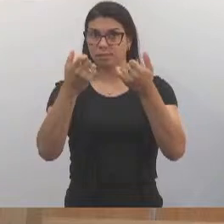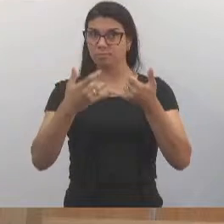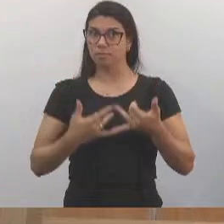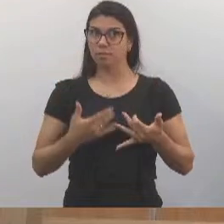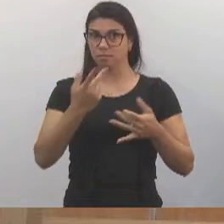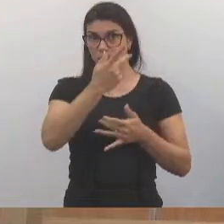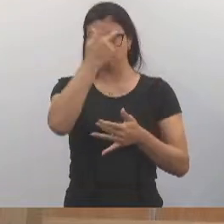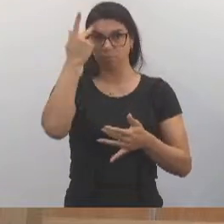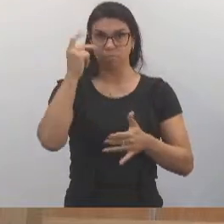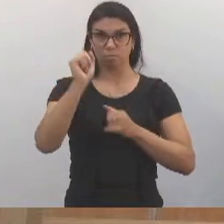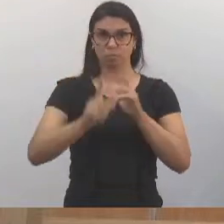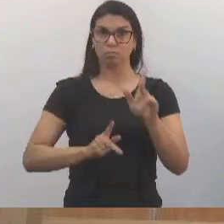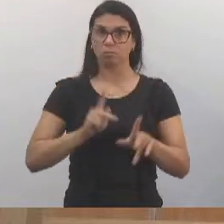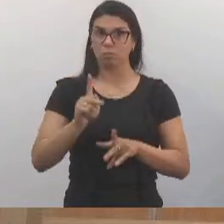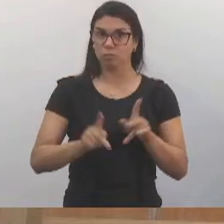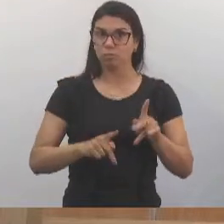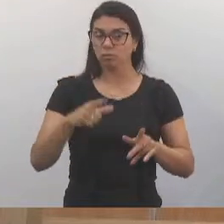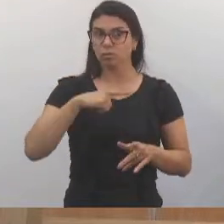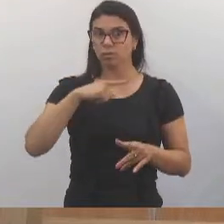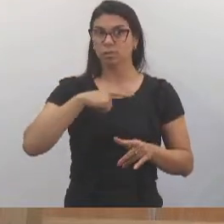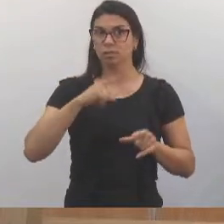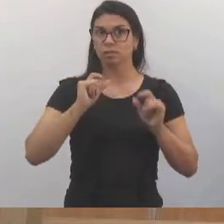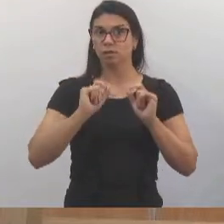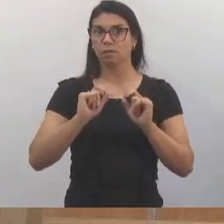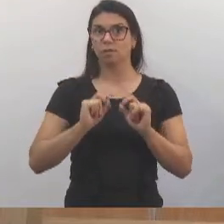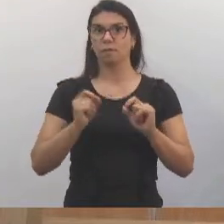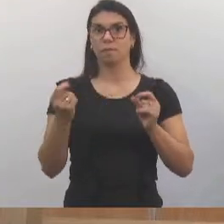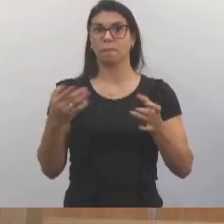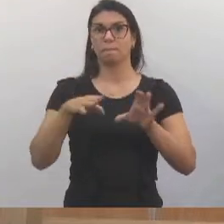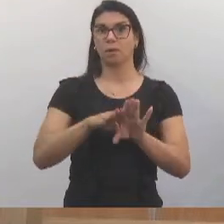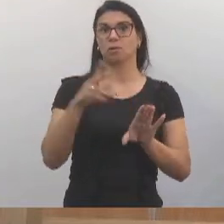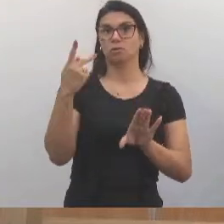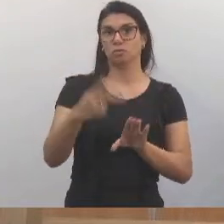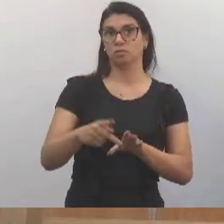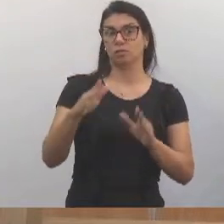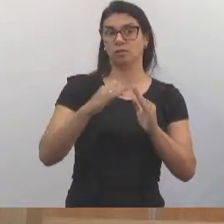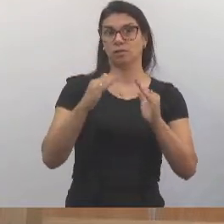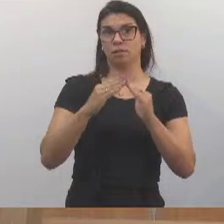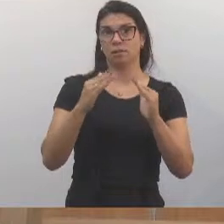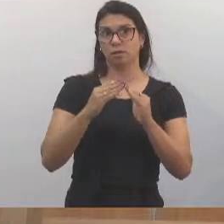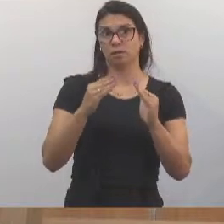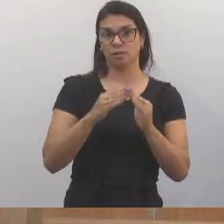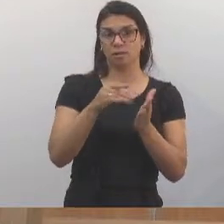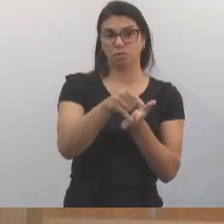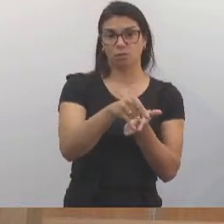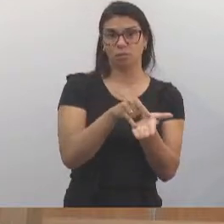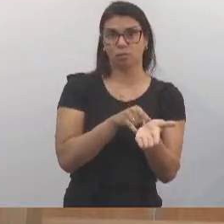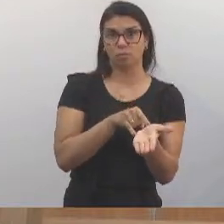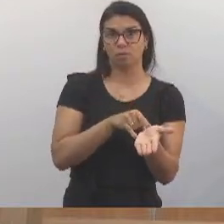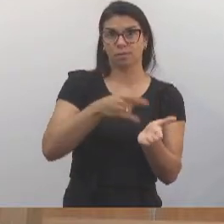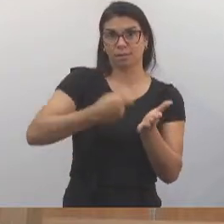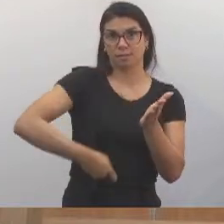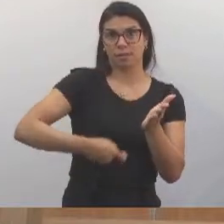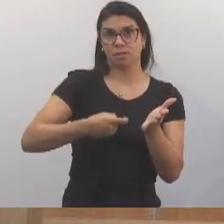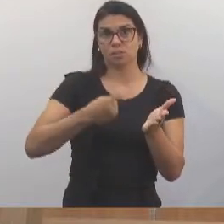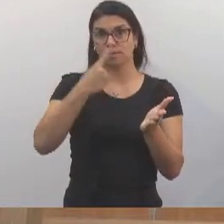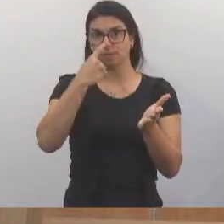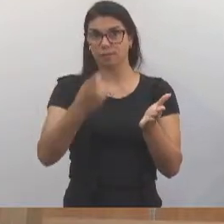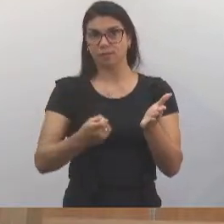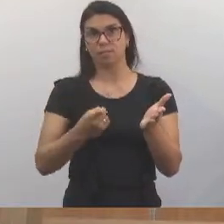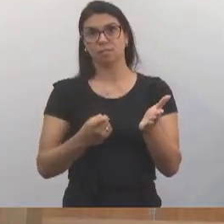contribuinte que está tendo na porta da sua casa o recebimento de um boleto da taxa de lixo que foi elevado em